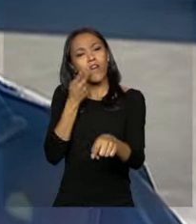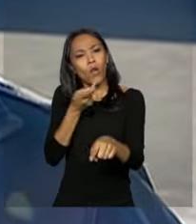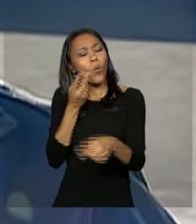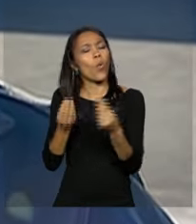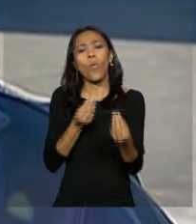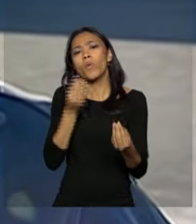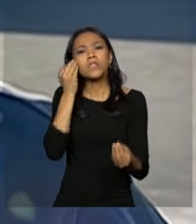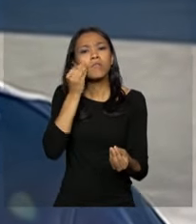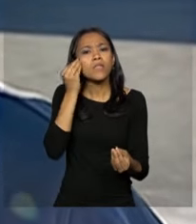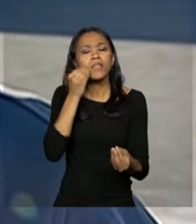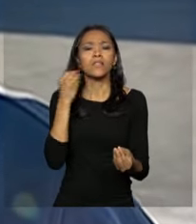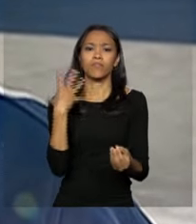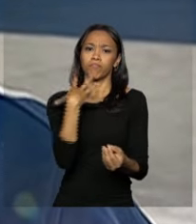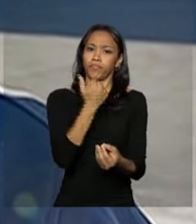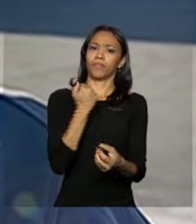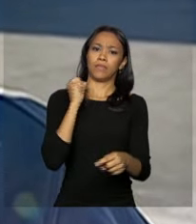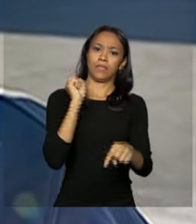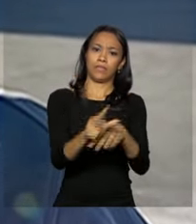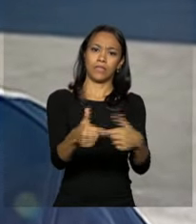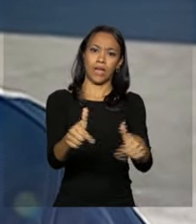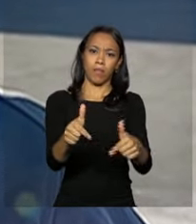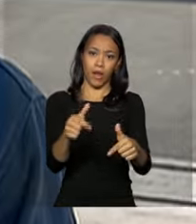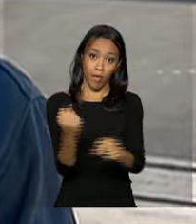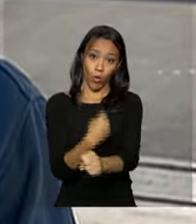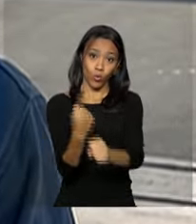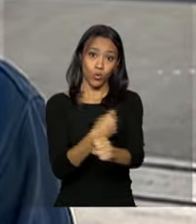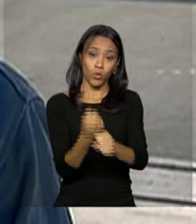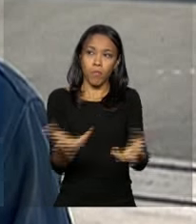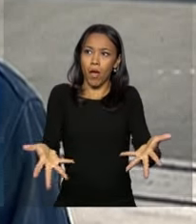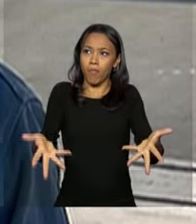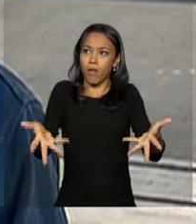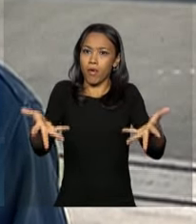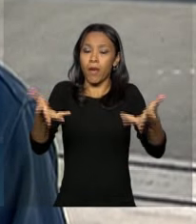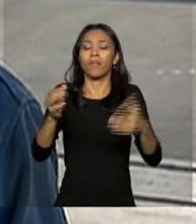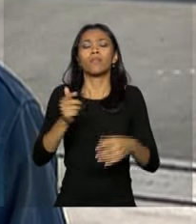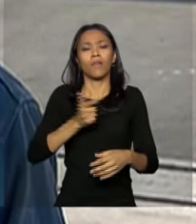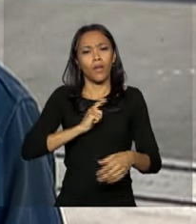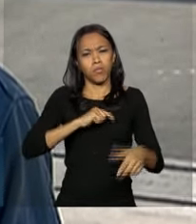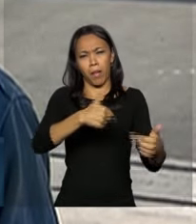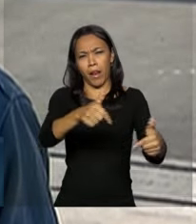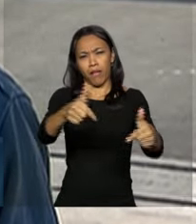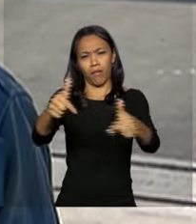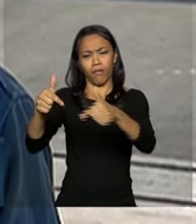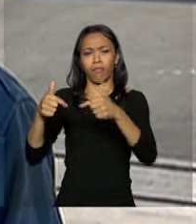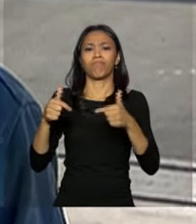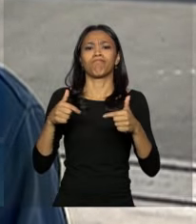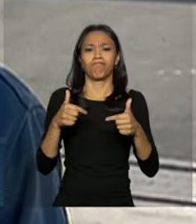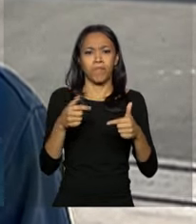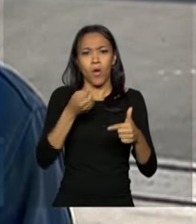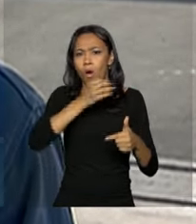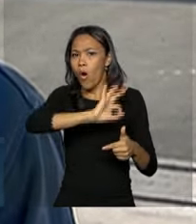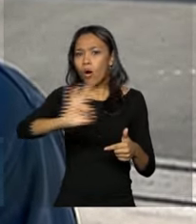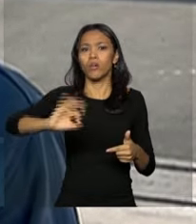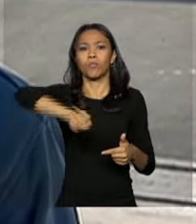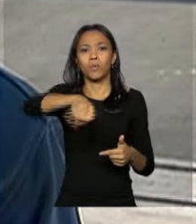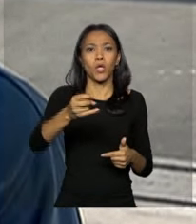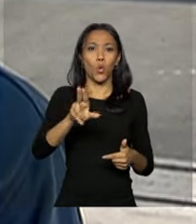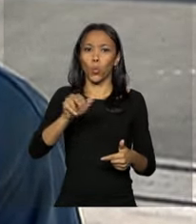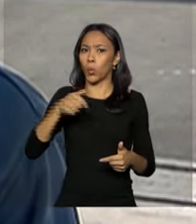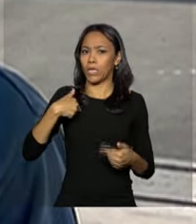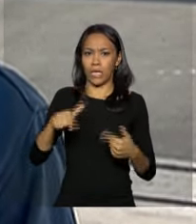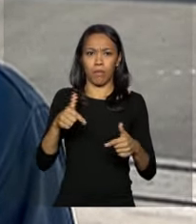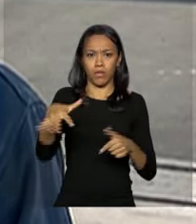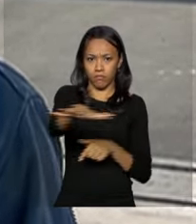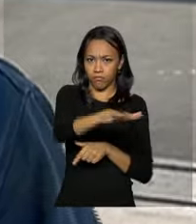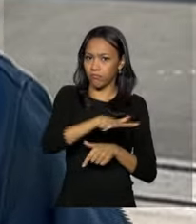foi a experiência de trabalho na construção do complexo. Gostei muito do emprego, foi uma ótima oportunidade que teve. Eu nunca trabalhei nessa